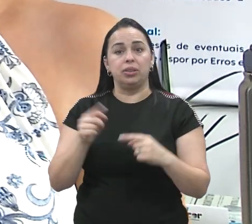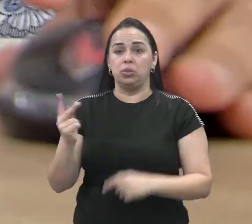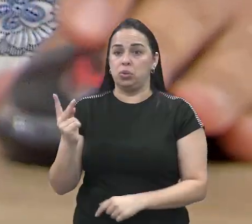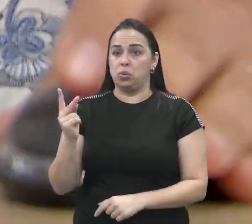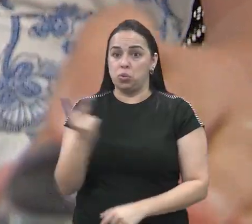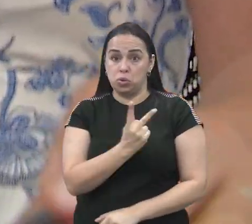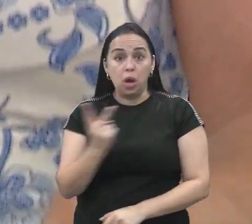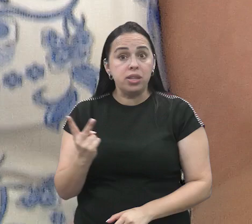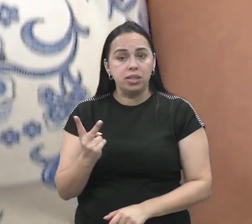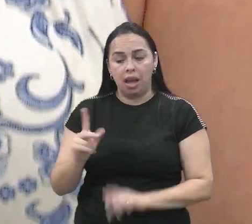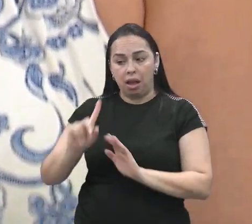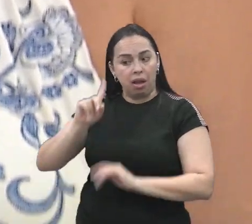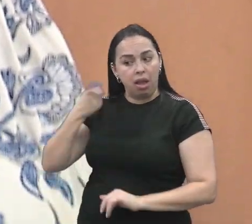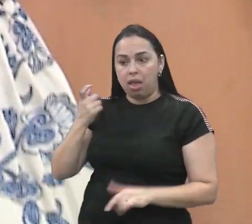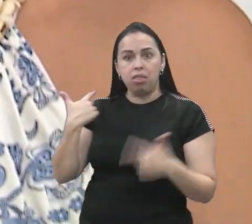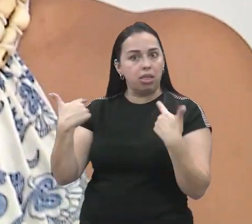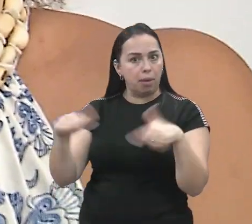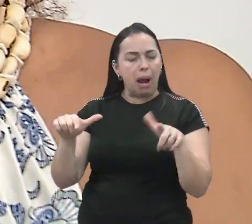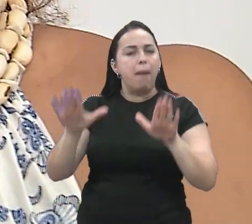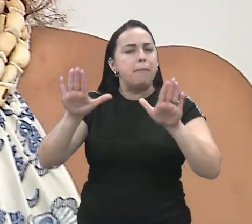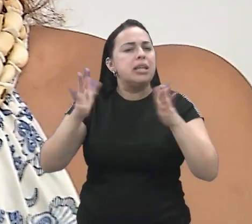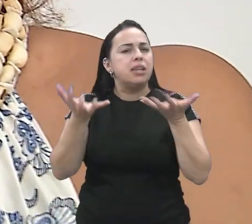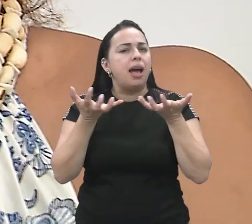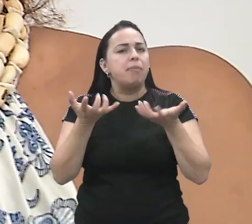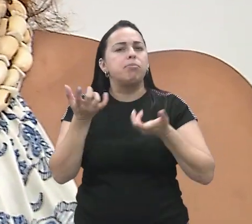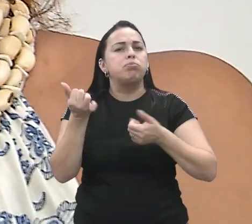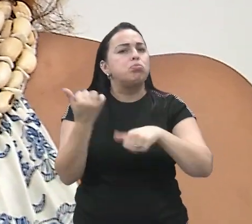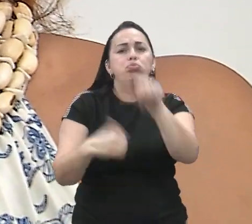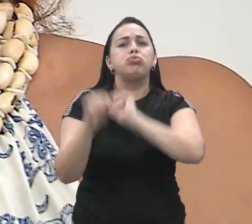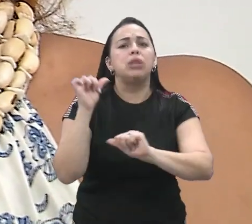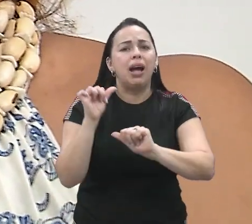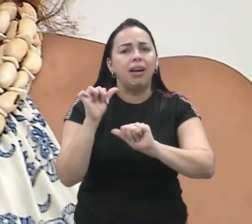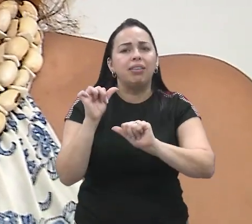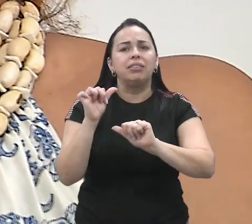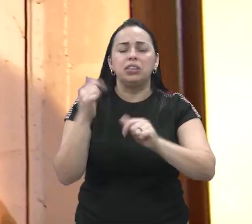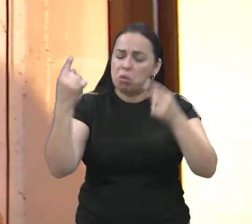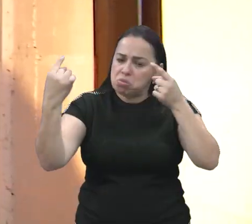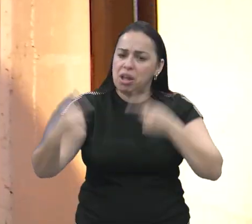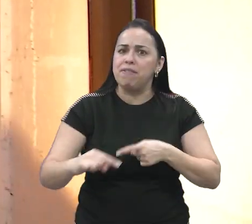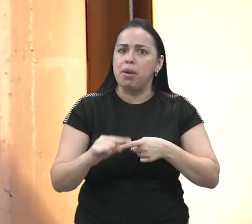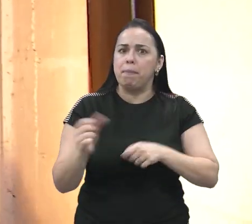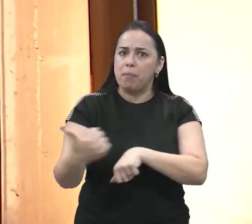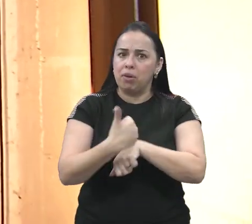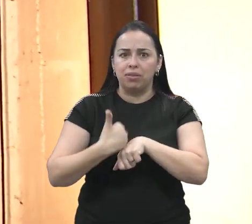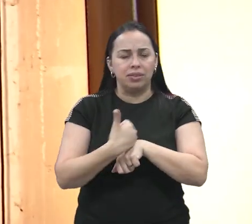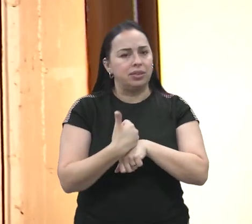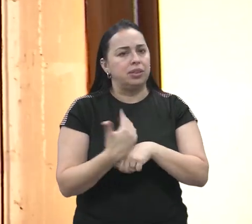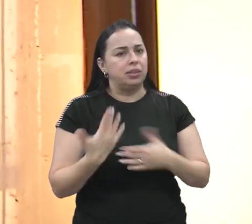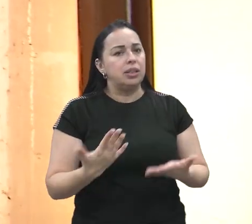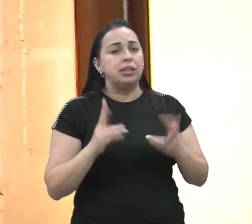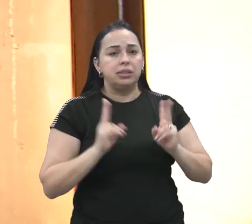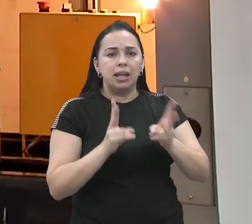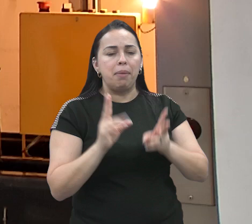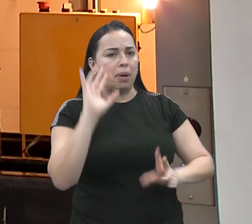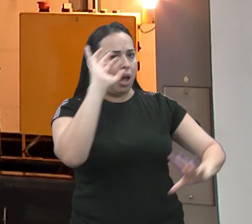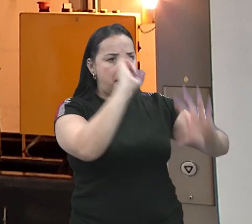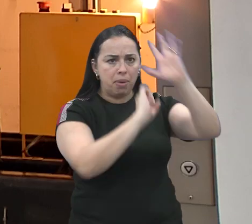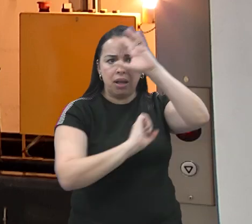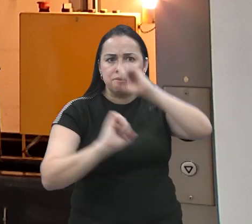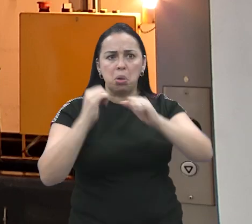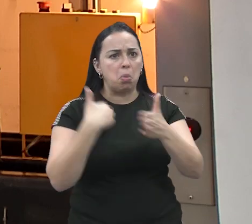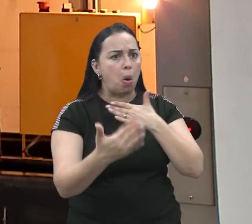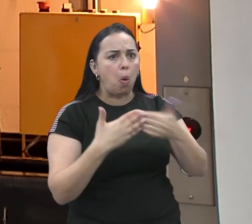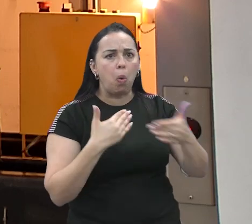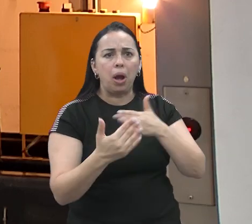também. Mesmo empregados, Cláudio e Kelly buscavam uma transição de carreira e um novo desafio profissional. tudo na vida